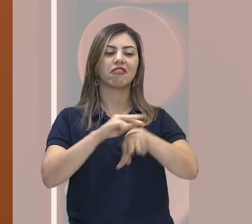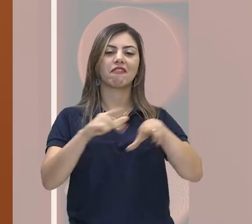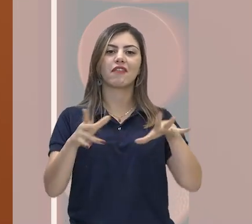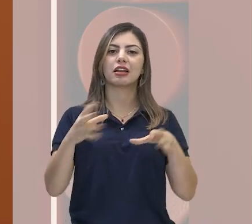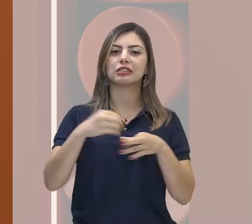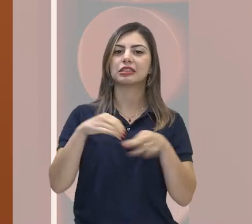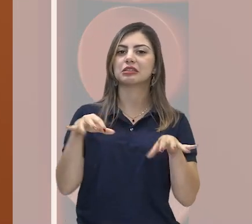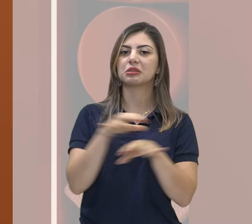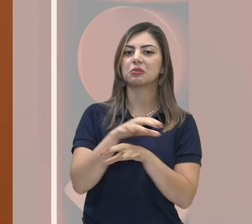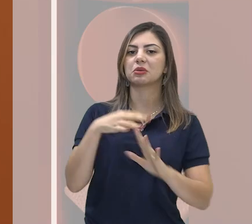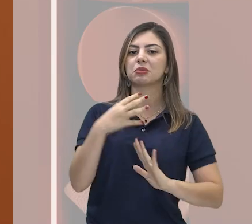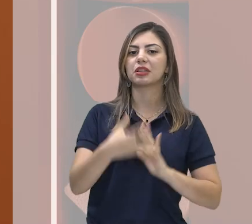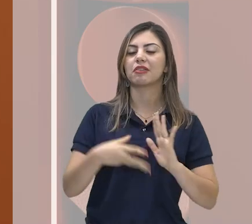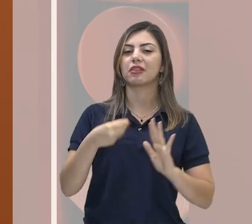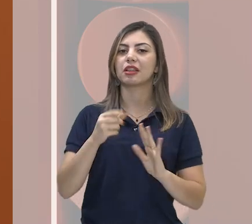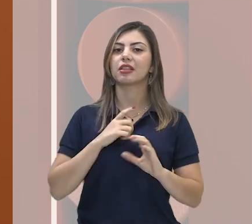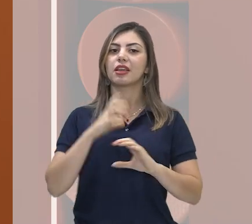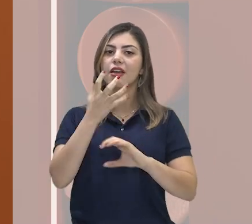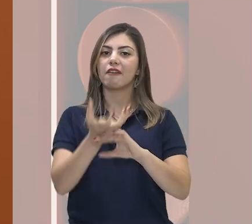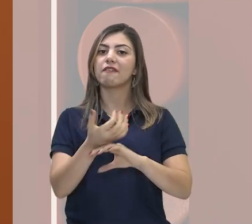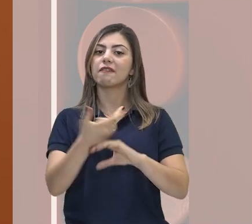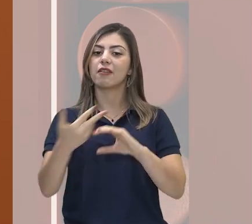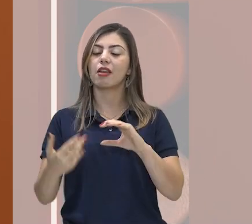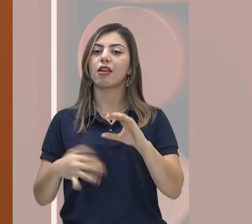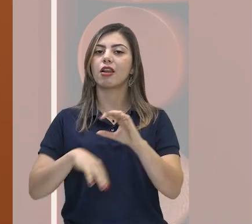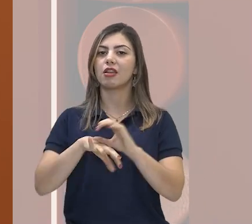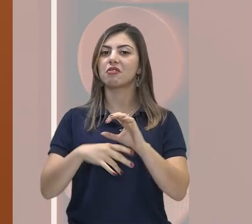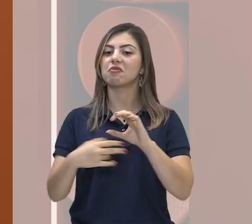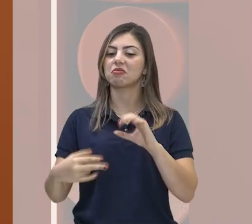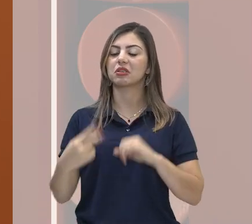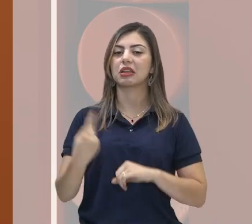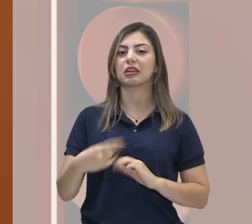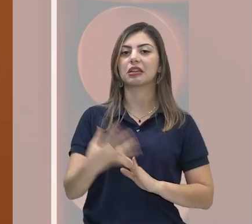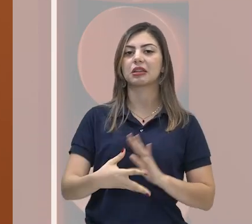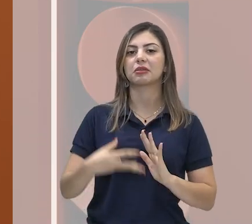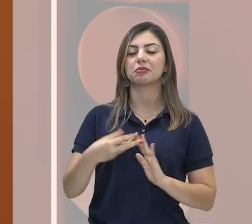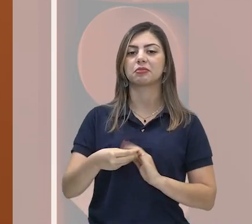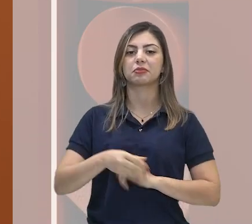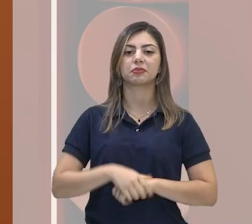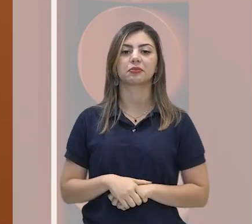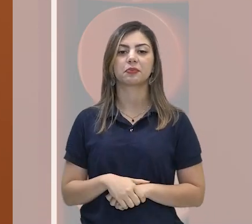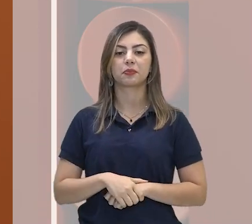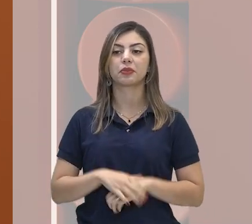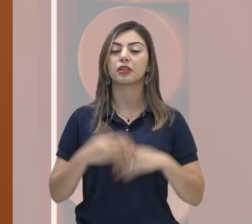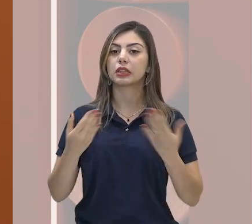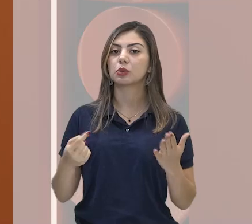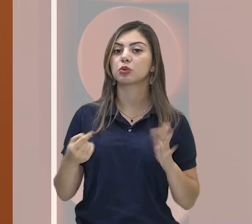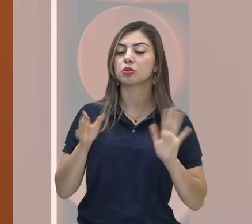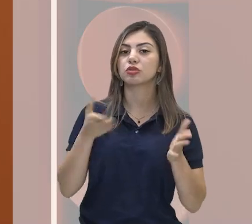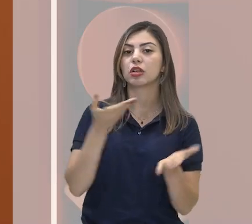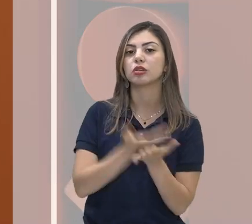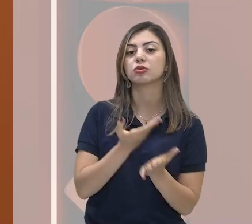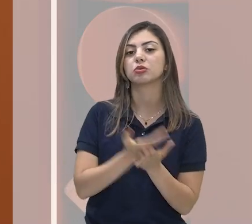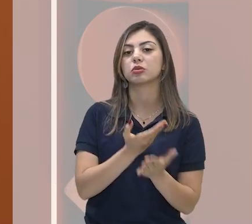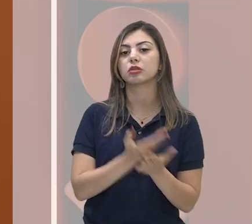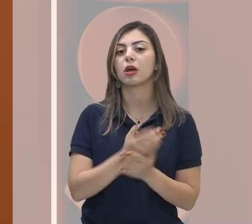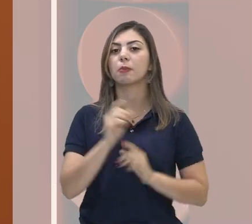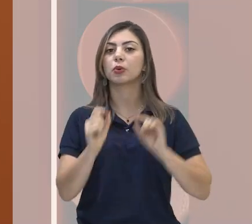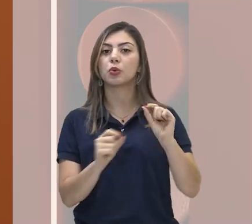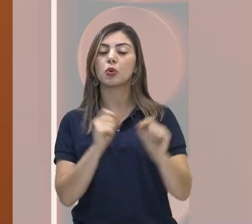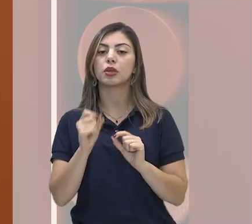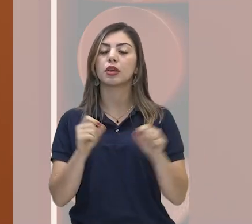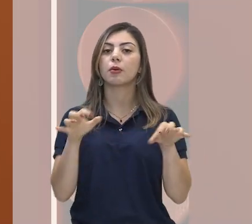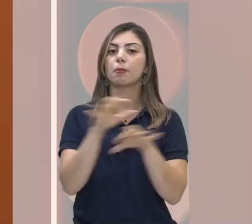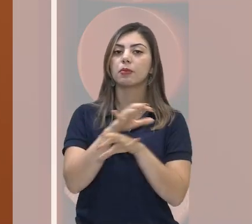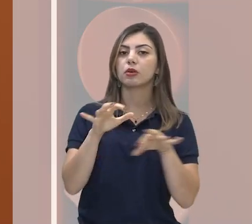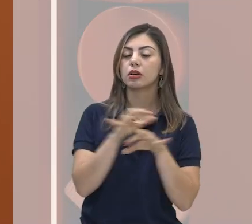biodiversidade, tanto na fauna quanto na flora do bioma Amazônia. A gente vai entrar agora, já conhecemos, né, o que é esse